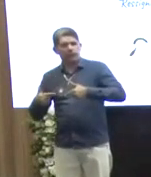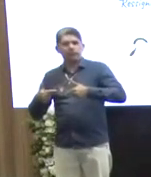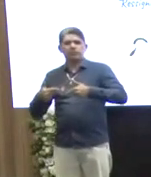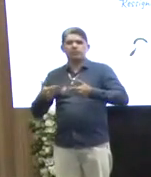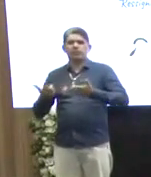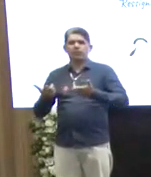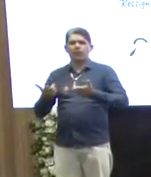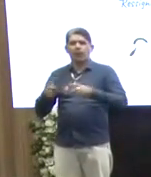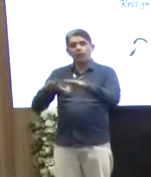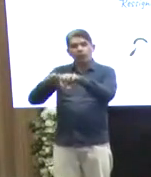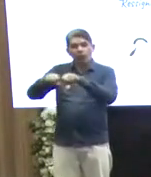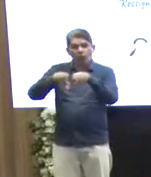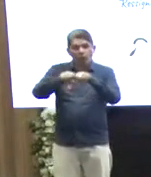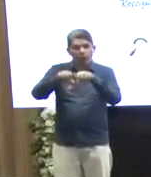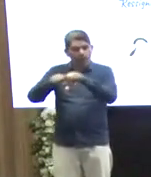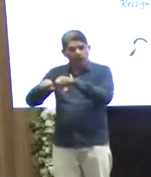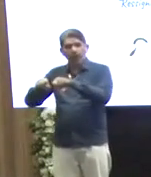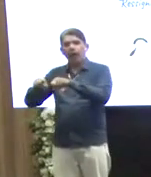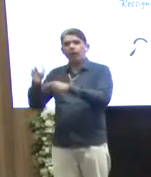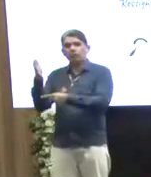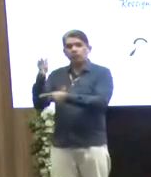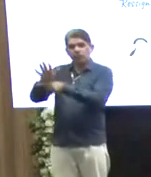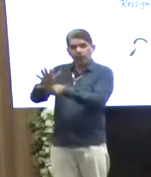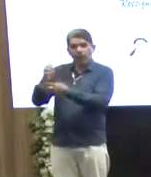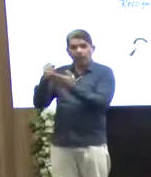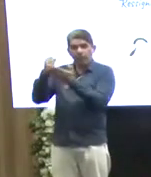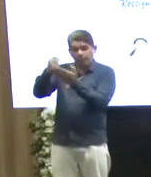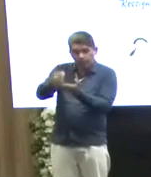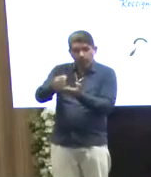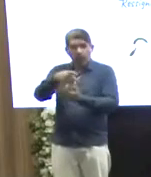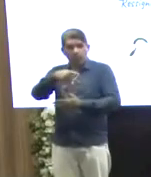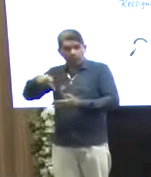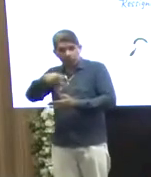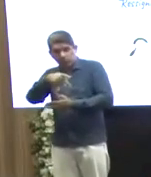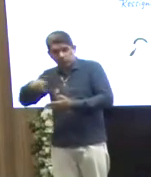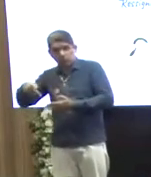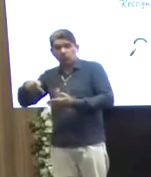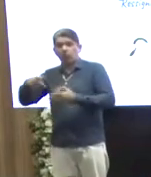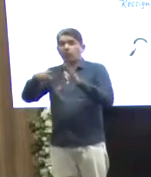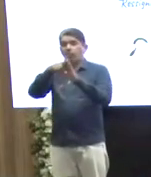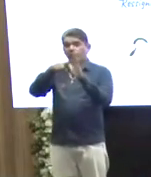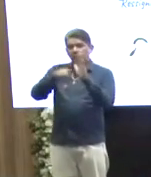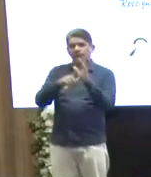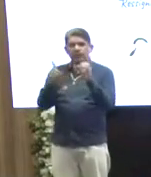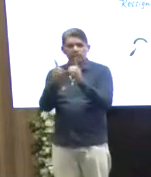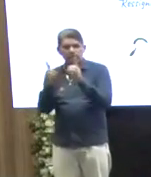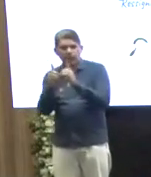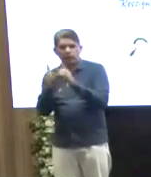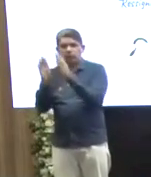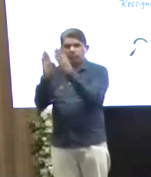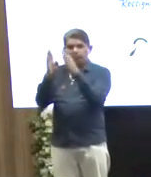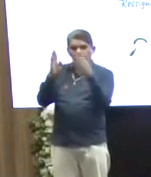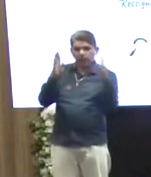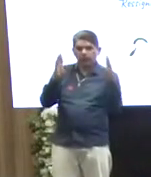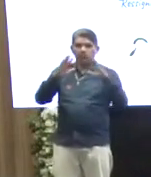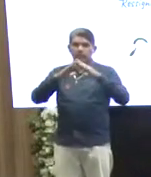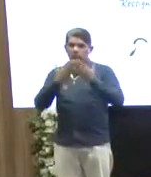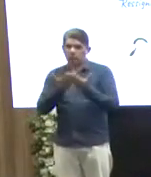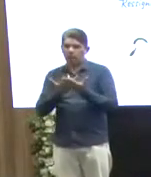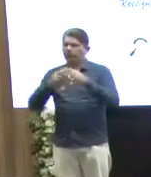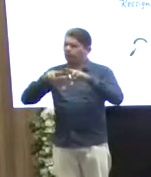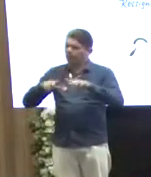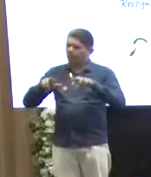falando aqui, que retira do lugar da política, e principalmente no caso da política educacional, a responsabilidade